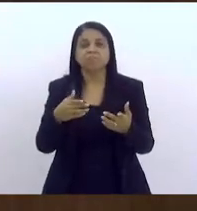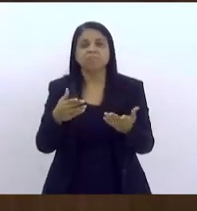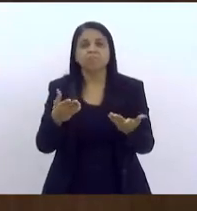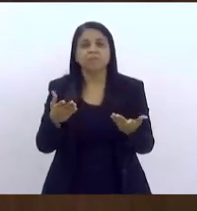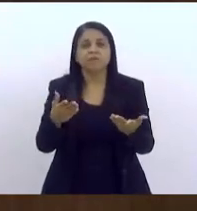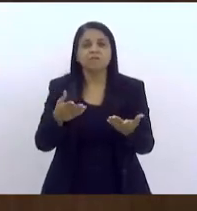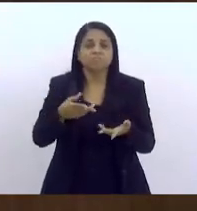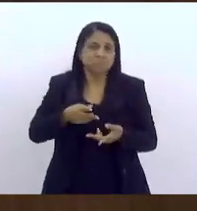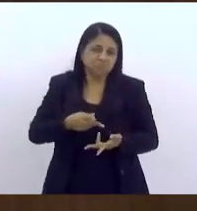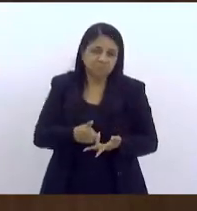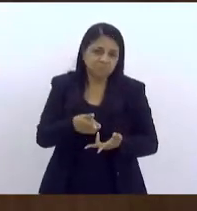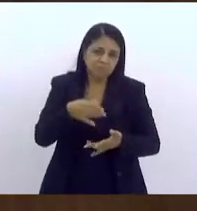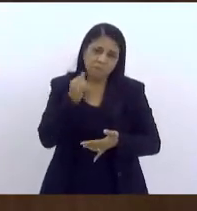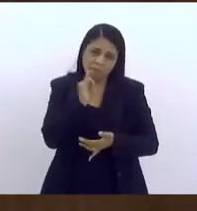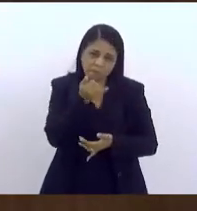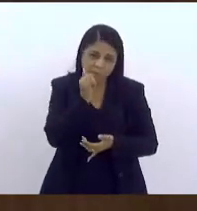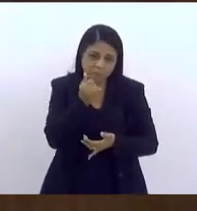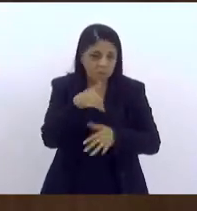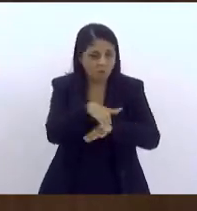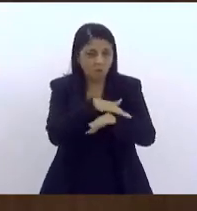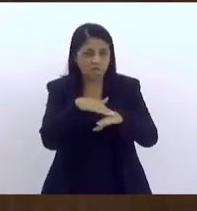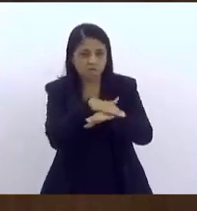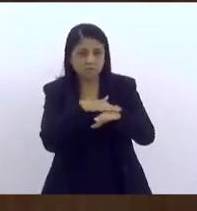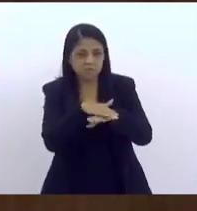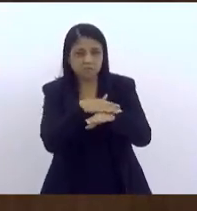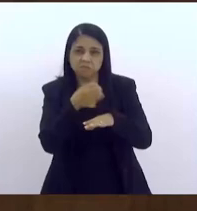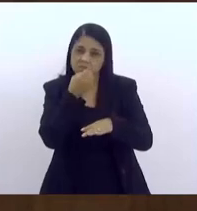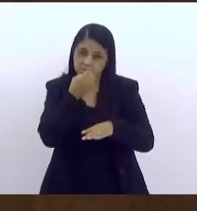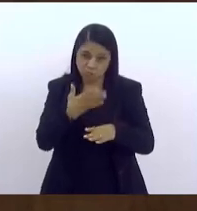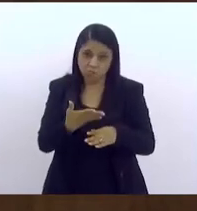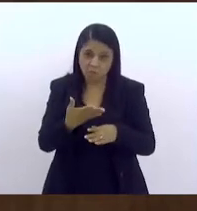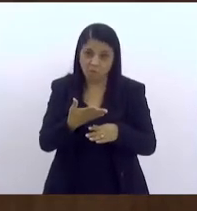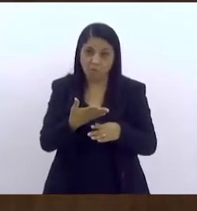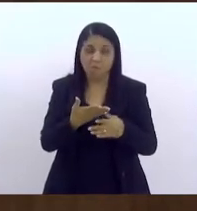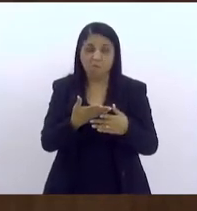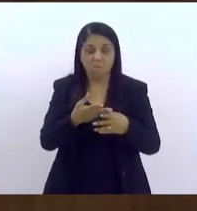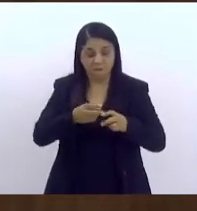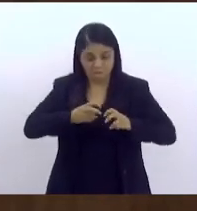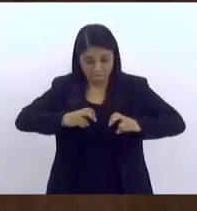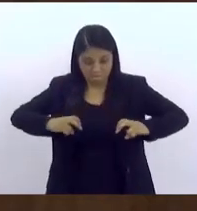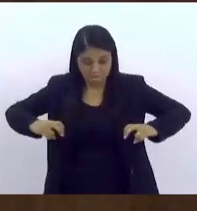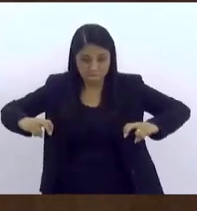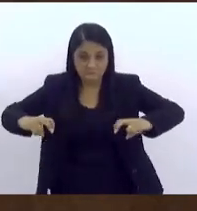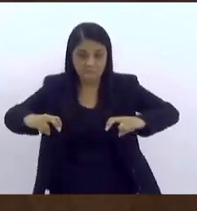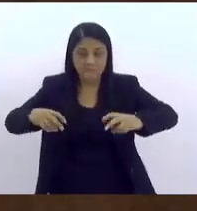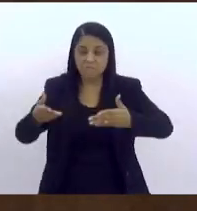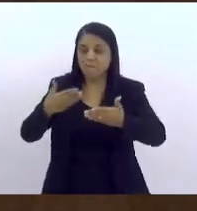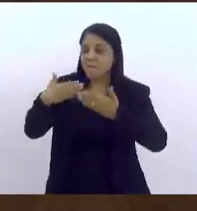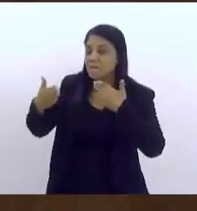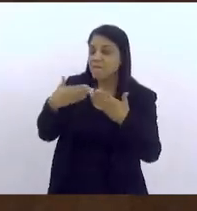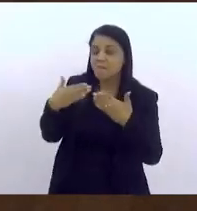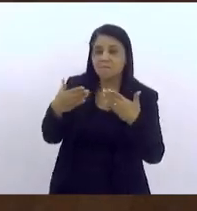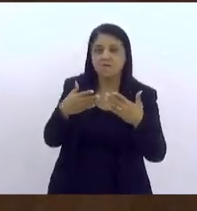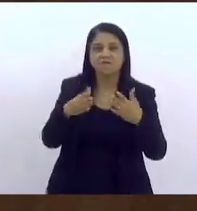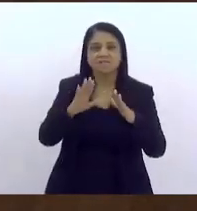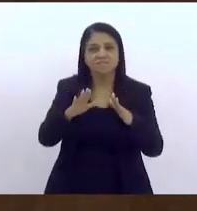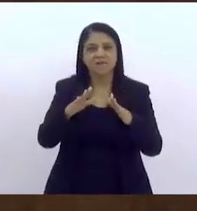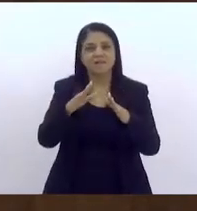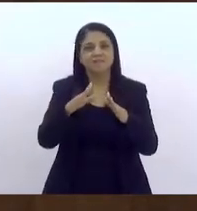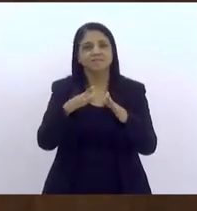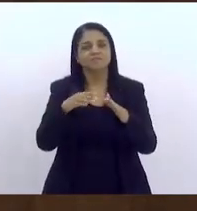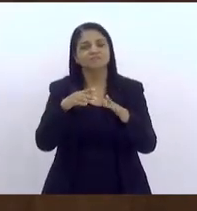seguir comentando e conversando com você Seria bom se a gente conseguisse fazer não uma mesa redonda de conversas mas queria deixar esses